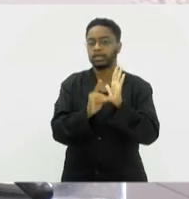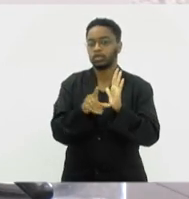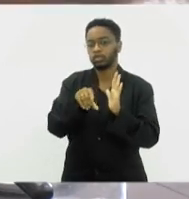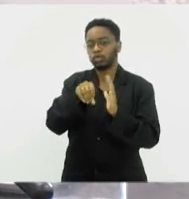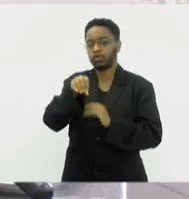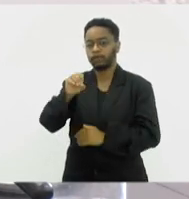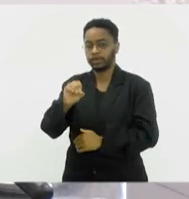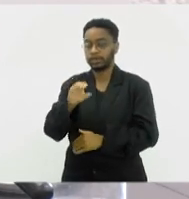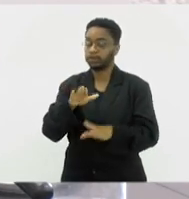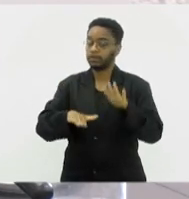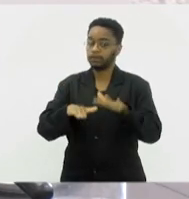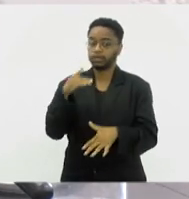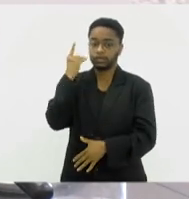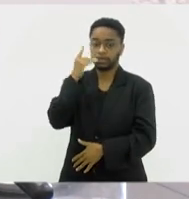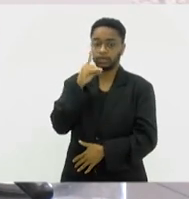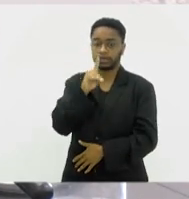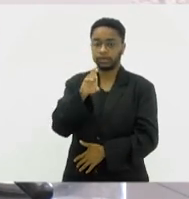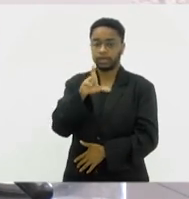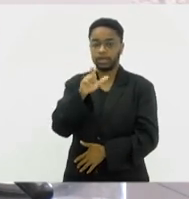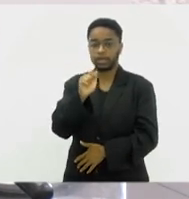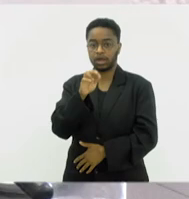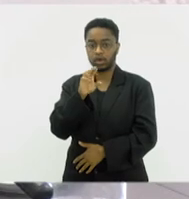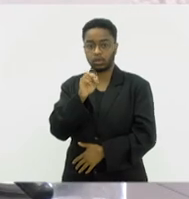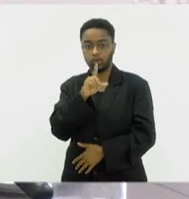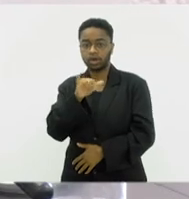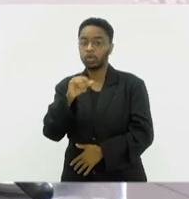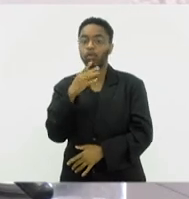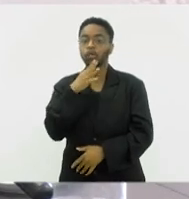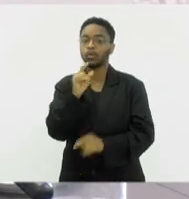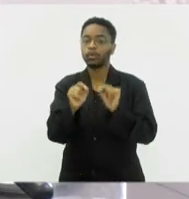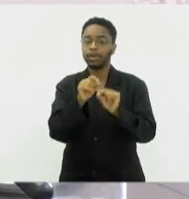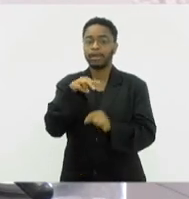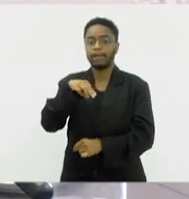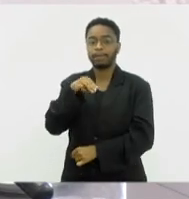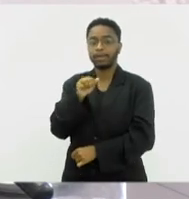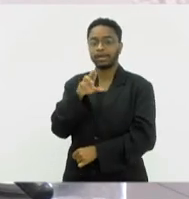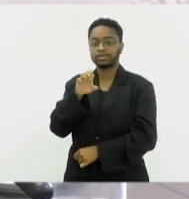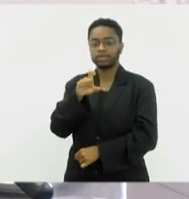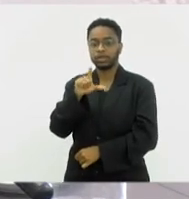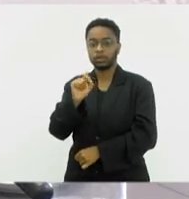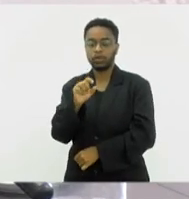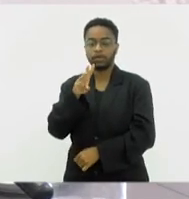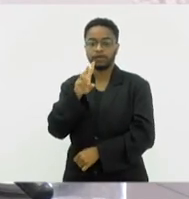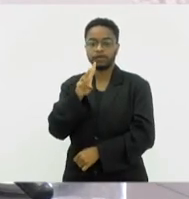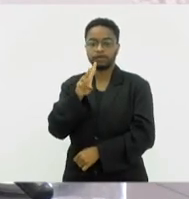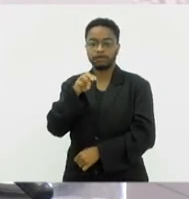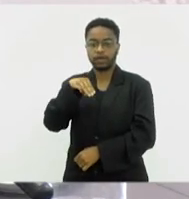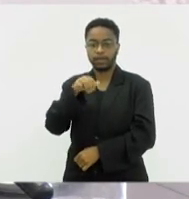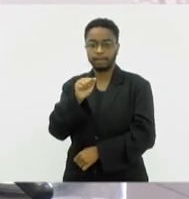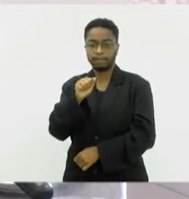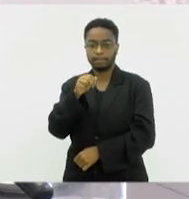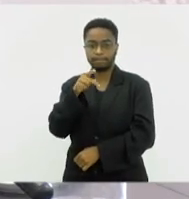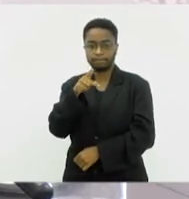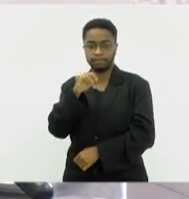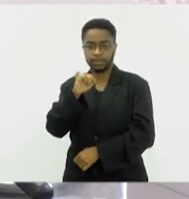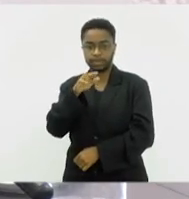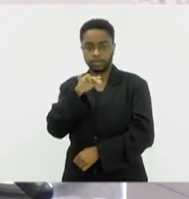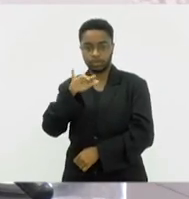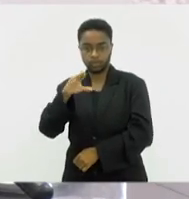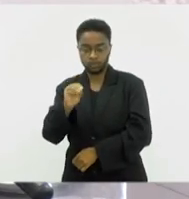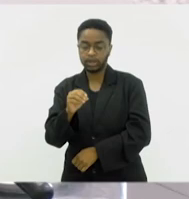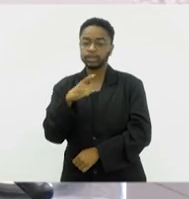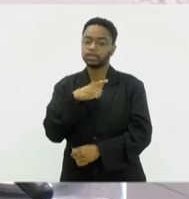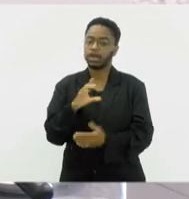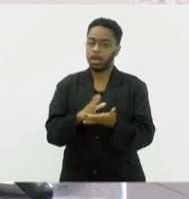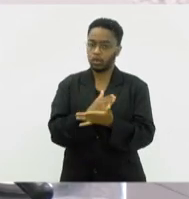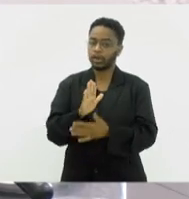deputado Delaroli, que é ali da região, deva saber, que é o Marcelo Vampirinho, de Niterói. Ele teve várias vítimas,